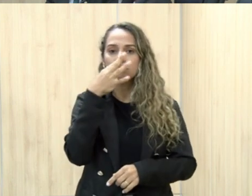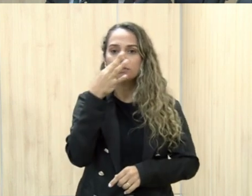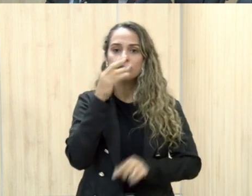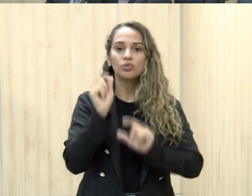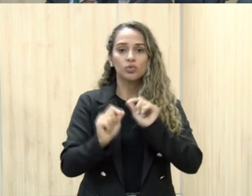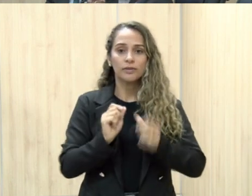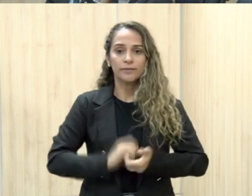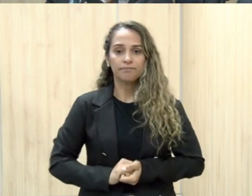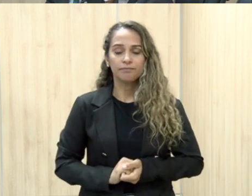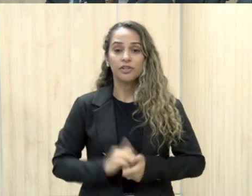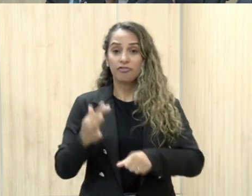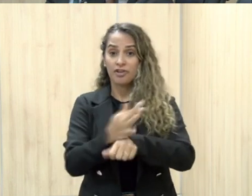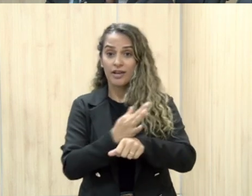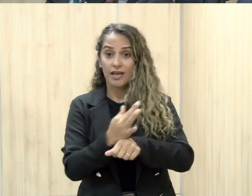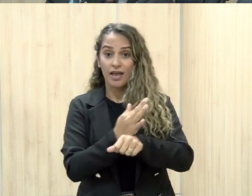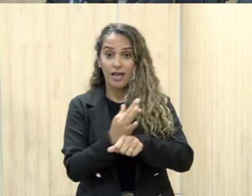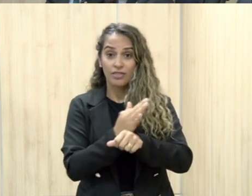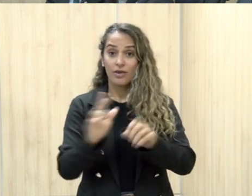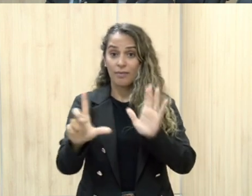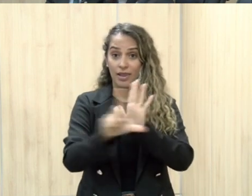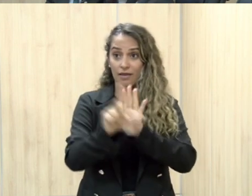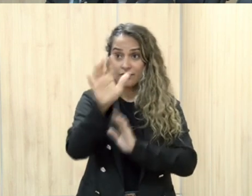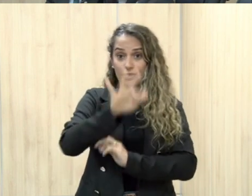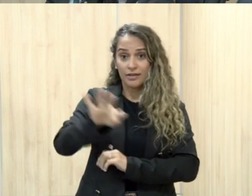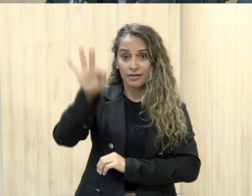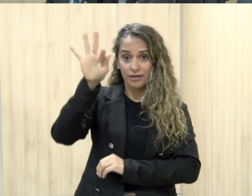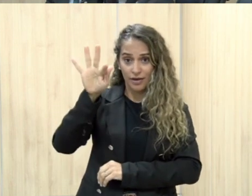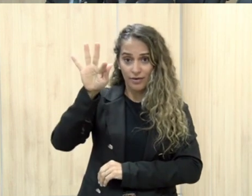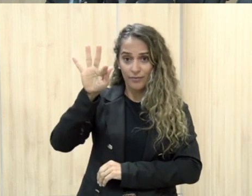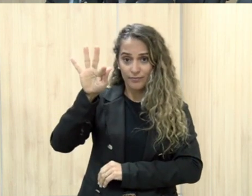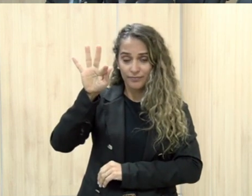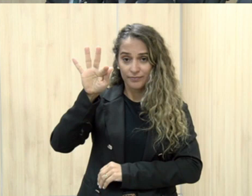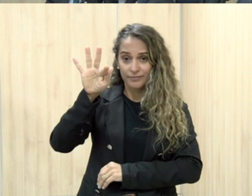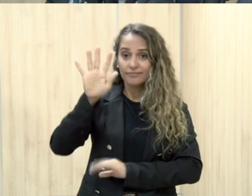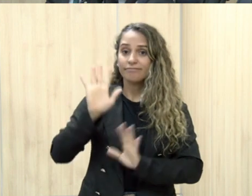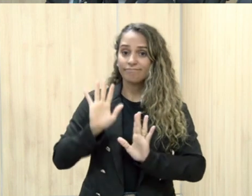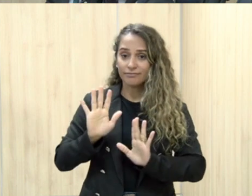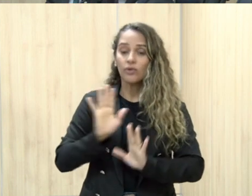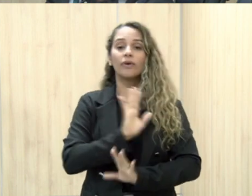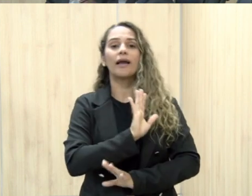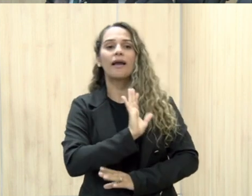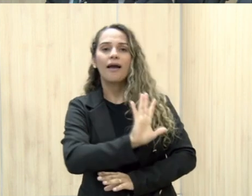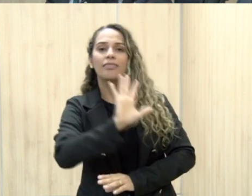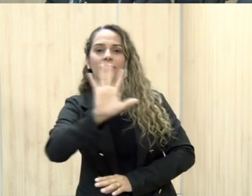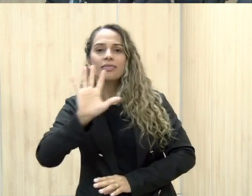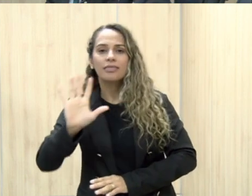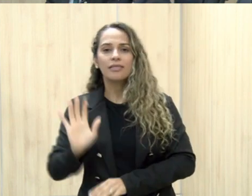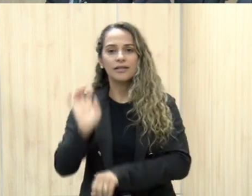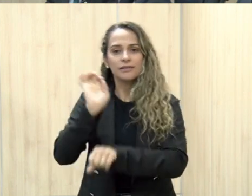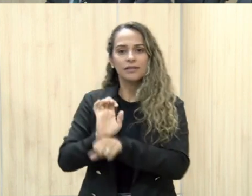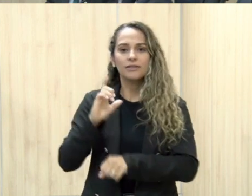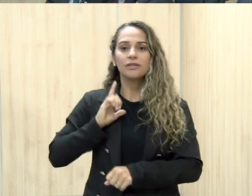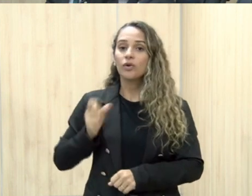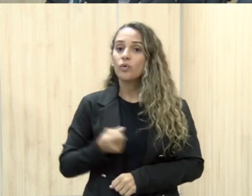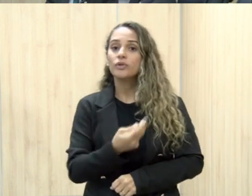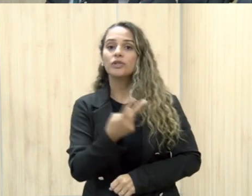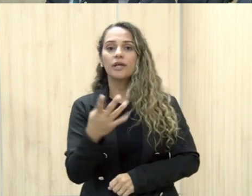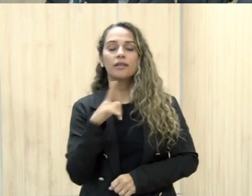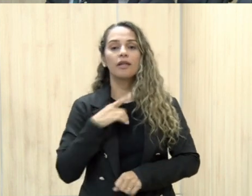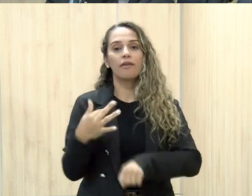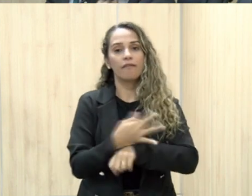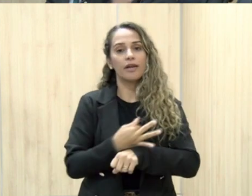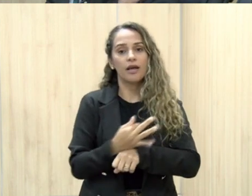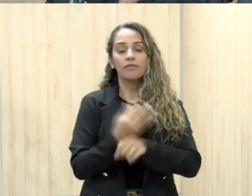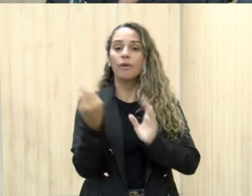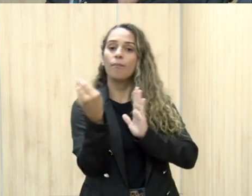ou a questão dos feriados gente é uma lei federal quem tá bolado então cada estado tem limitação de quantidade tipo